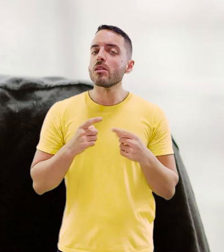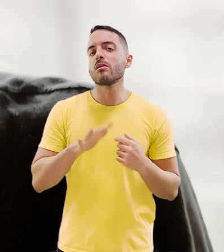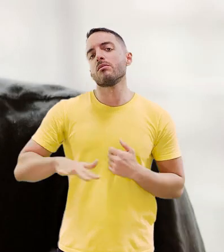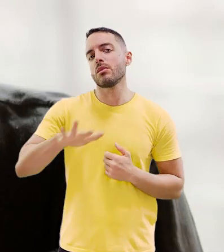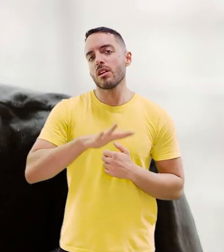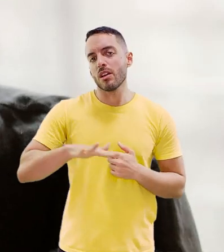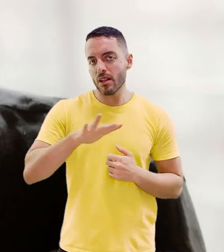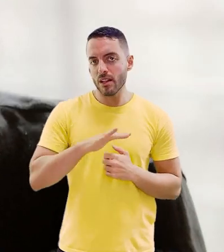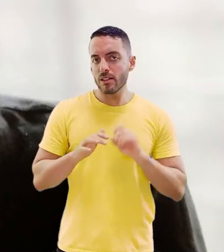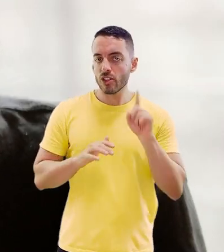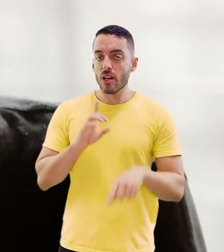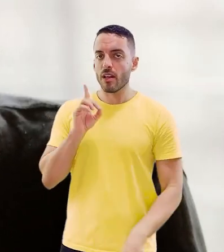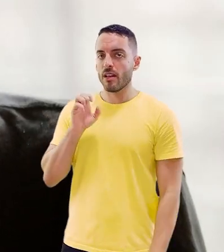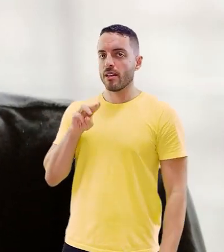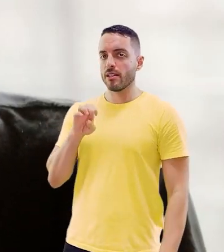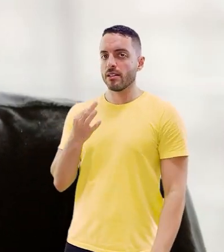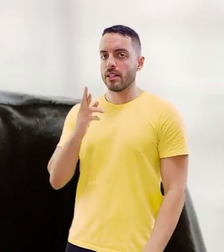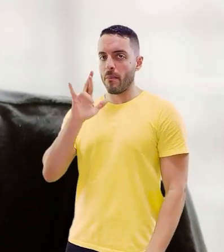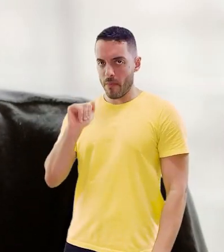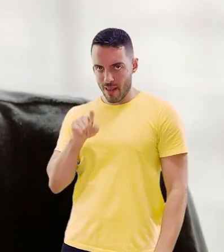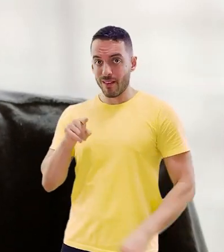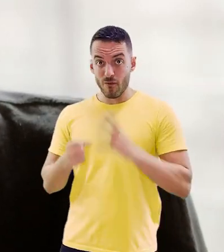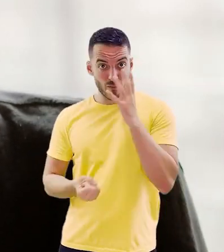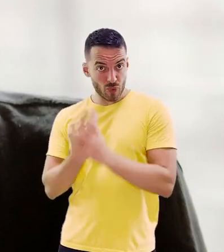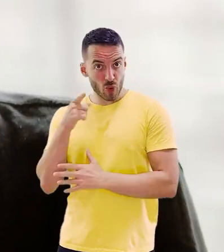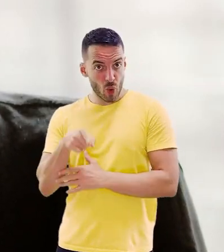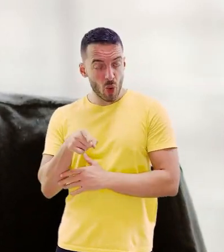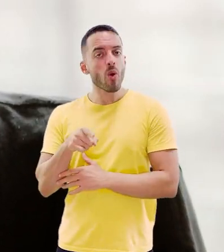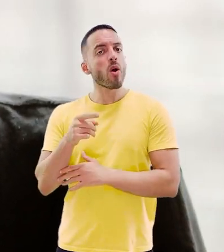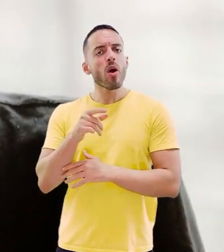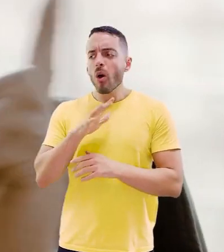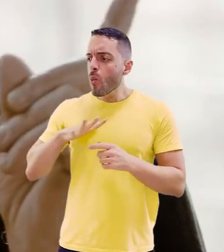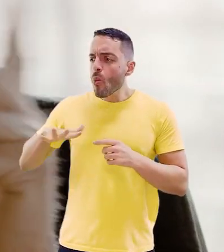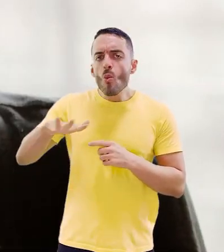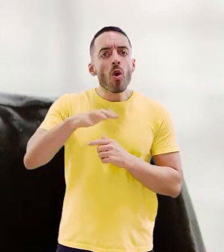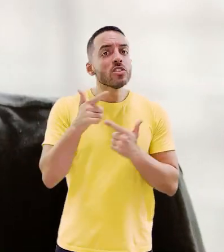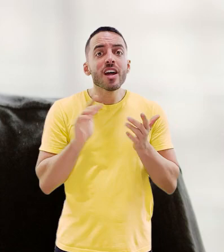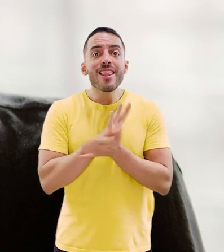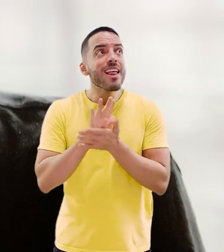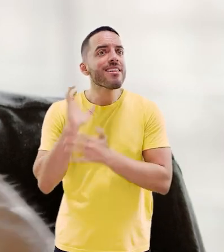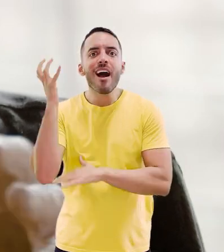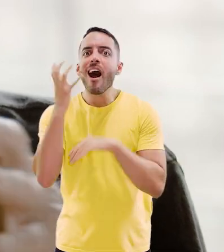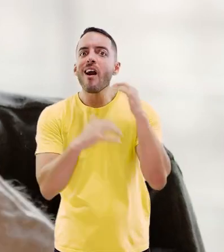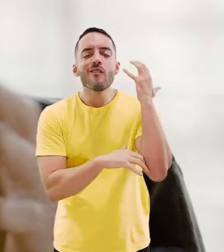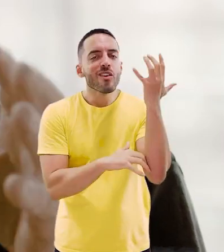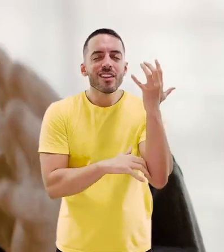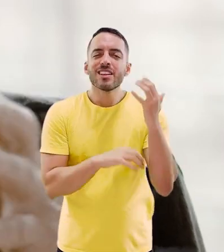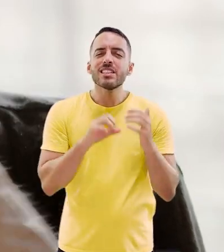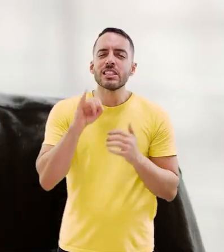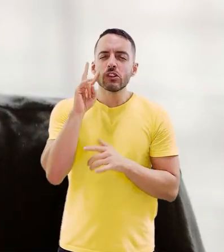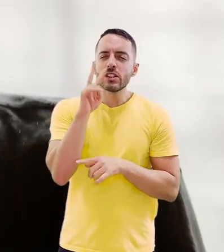exemplo, a Demetria em si, quando foi fundada, aqui em volta não tinha quase um pé de árvore, quase. Se você ver foto